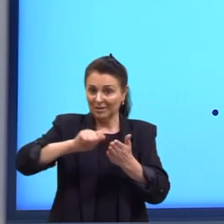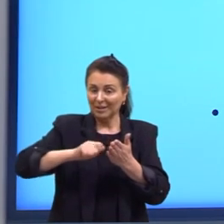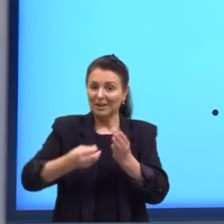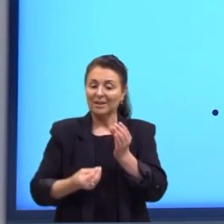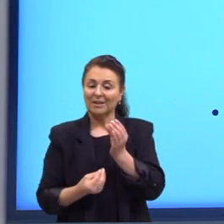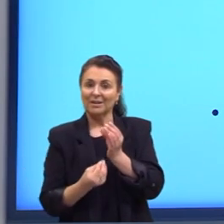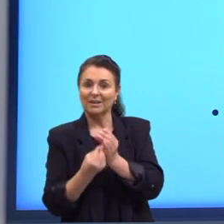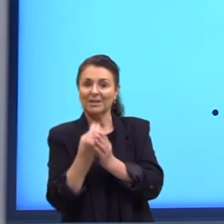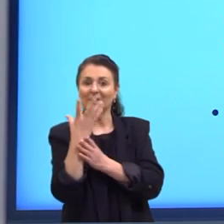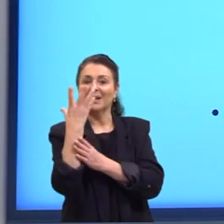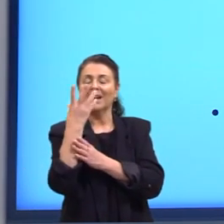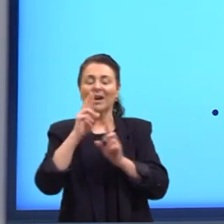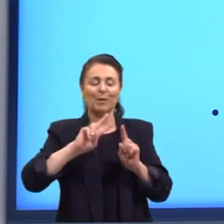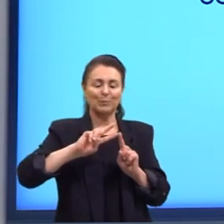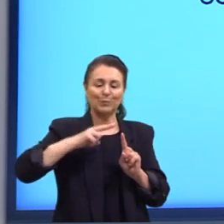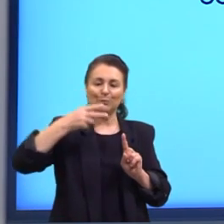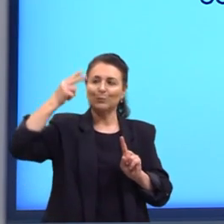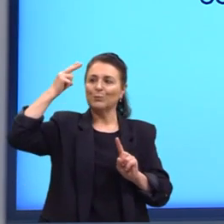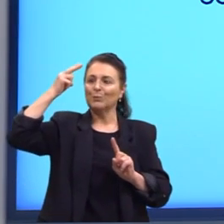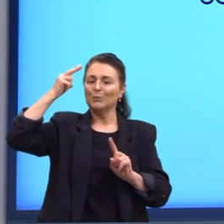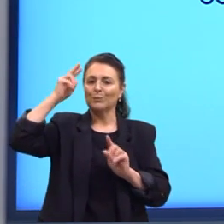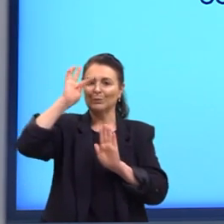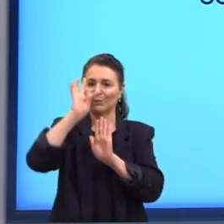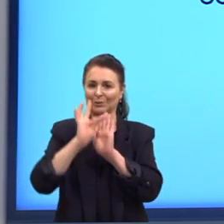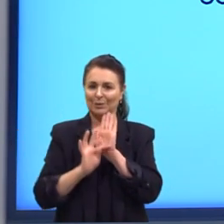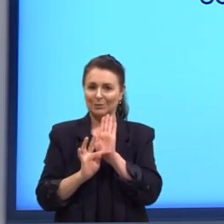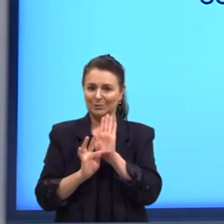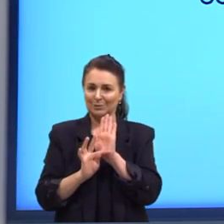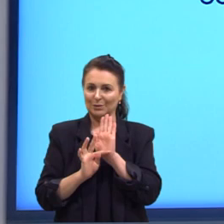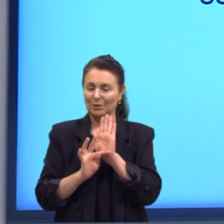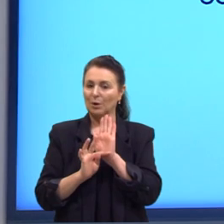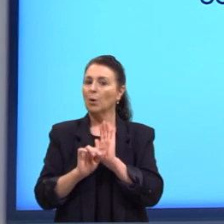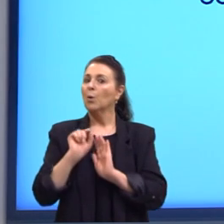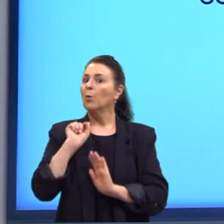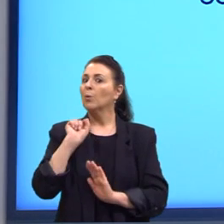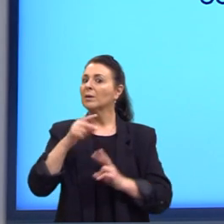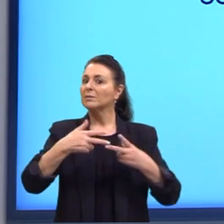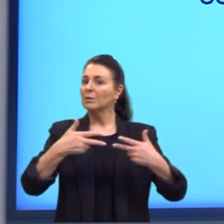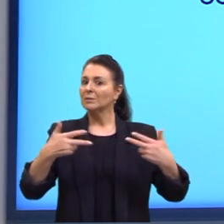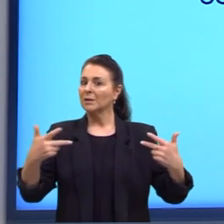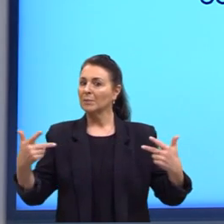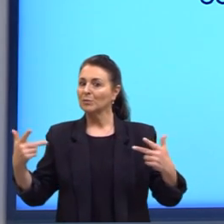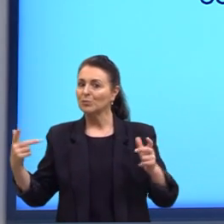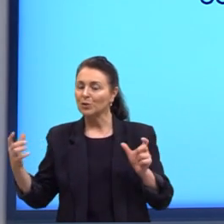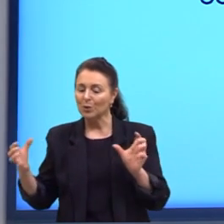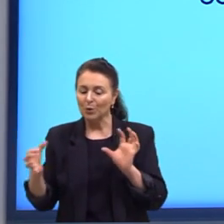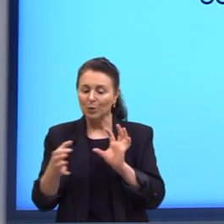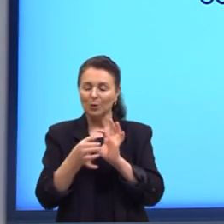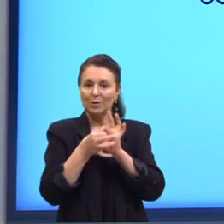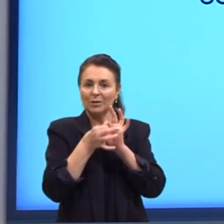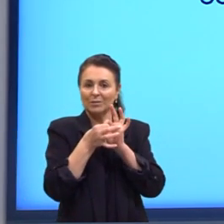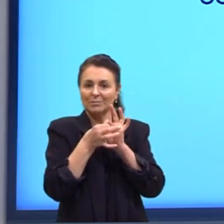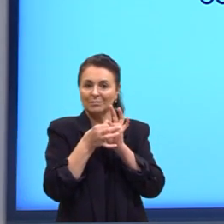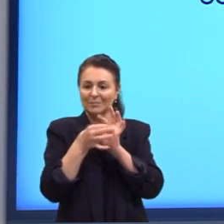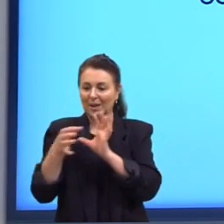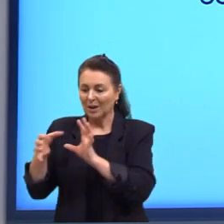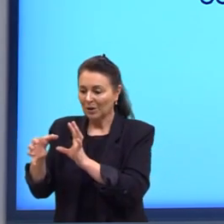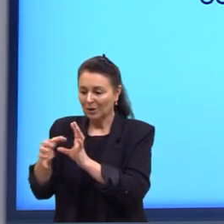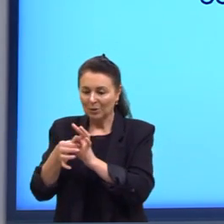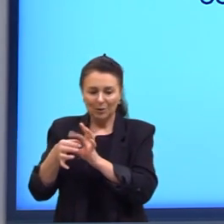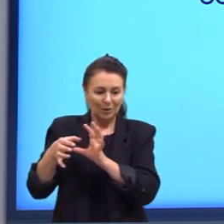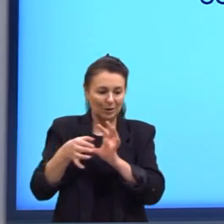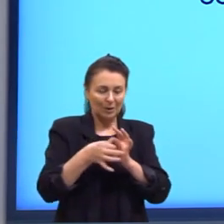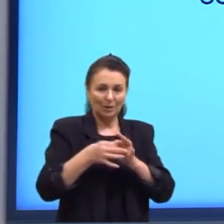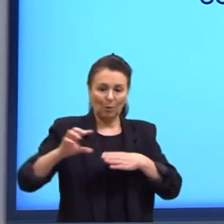gente cria a progressão o que que são esses elementos de conexão na esses elementos de coesão